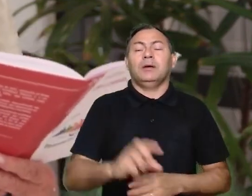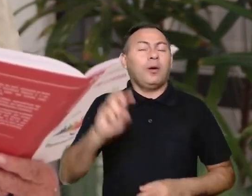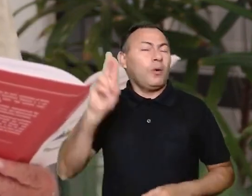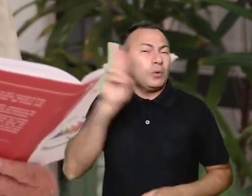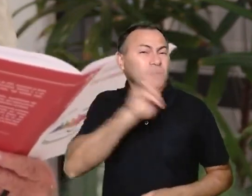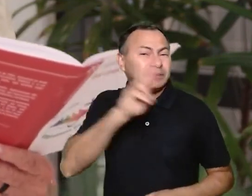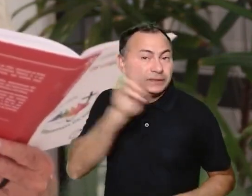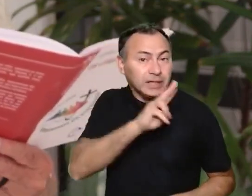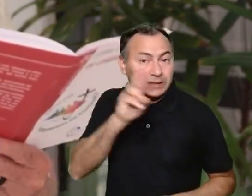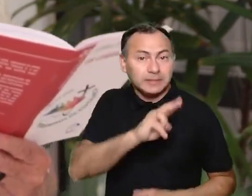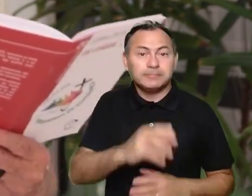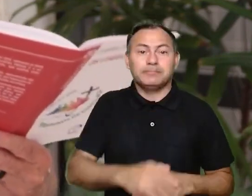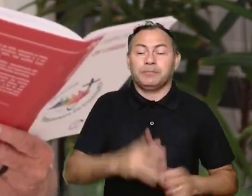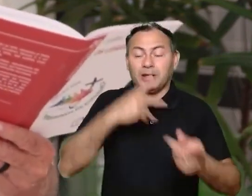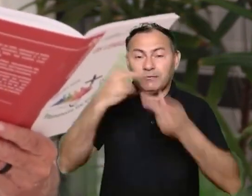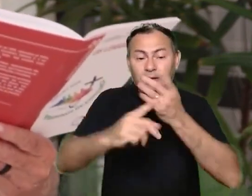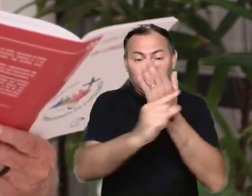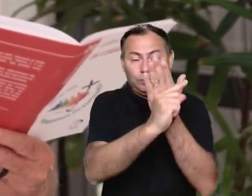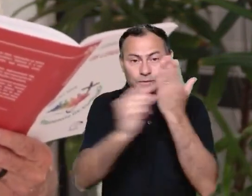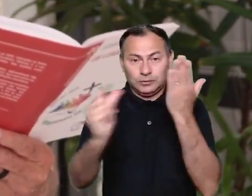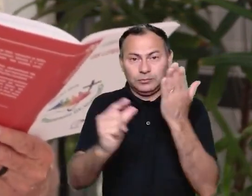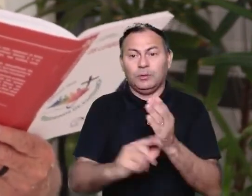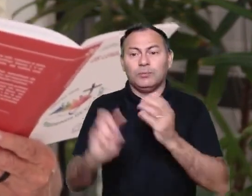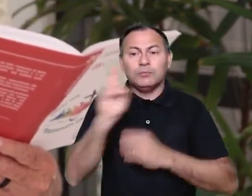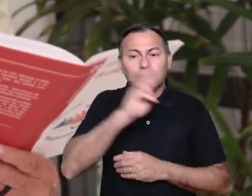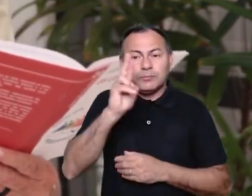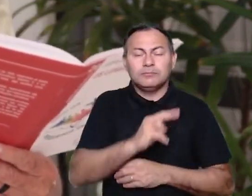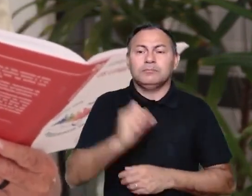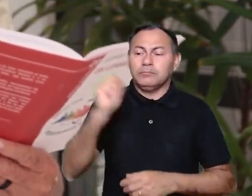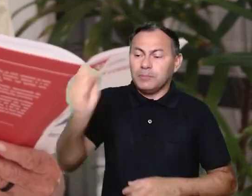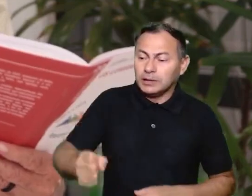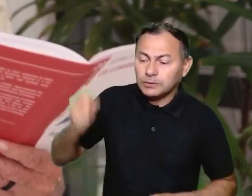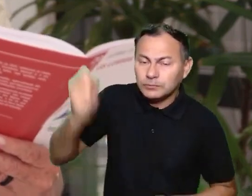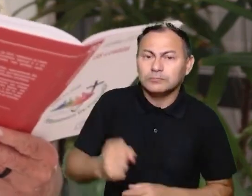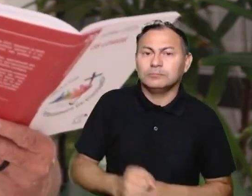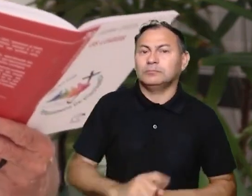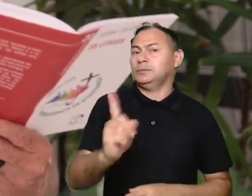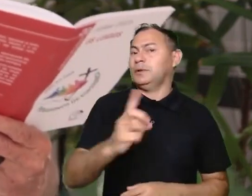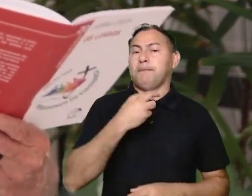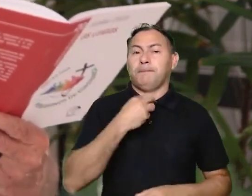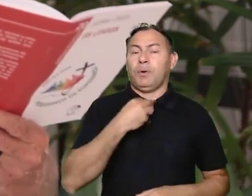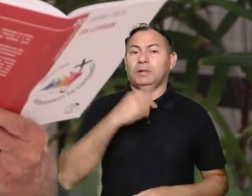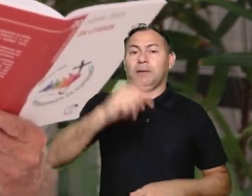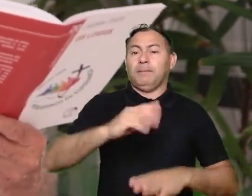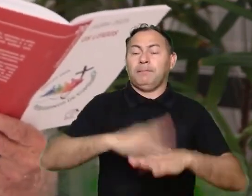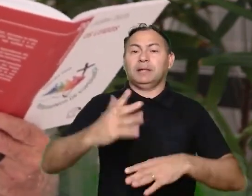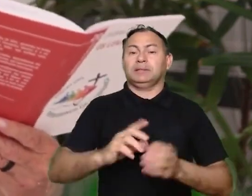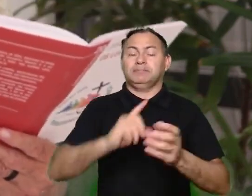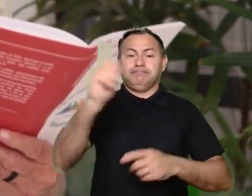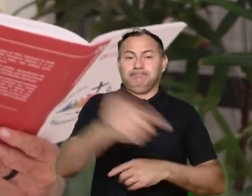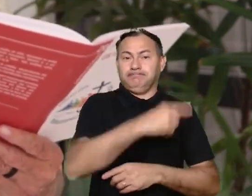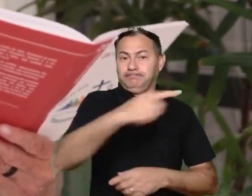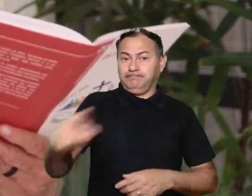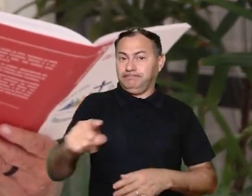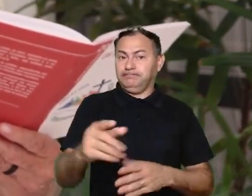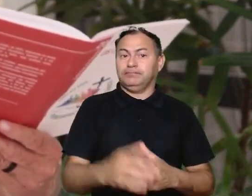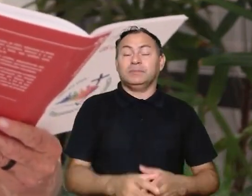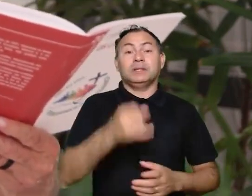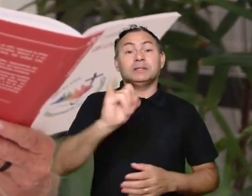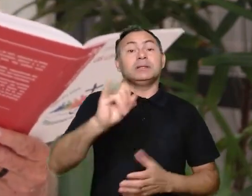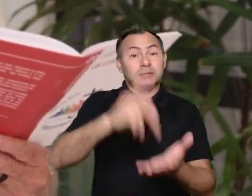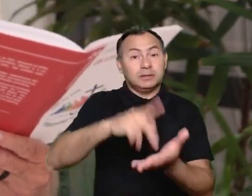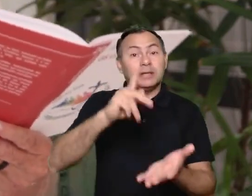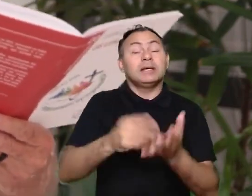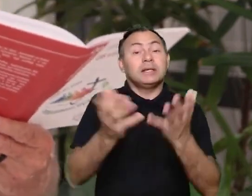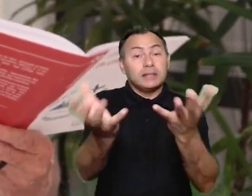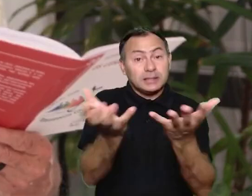uma urgência, diz o autor, uma urgência pastoral que não pode ser mais adiada,